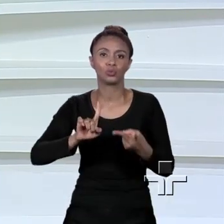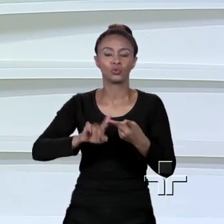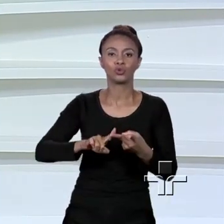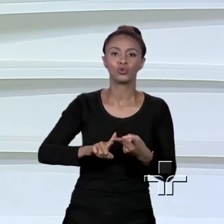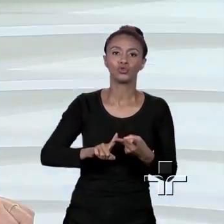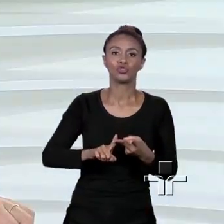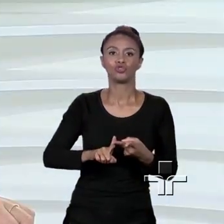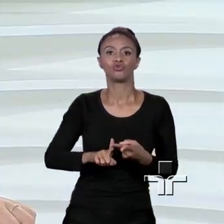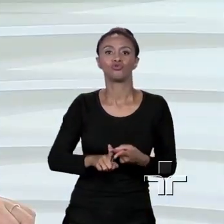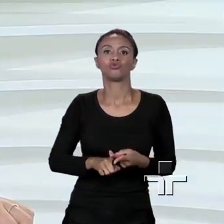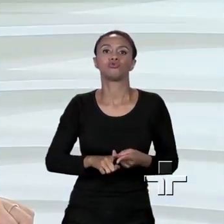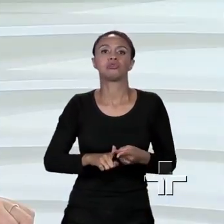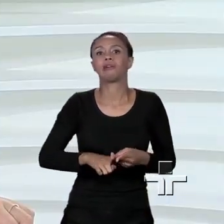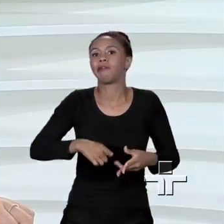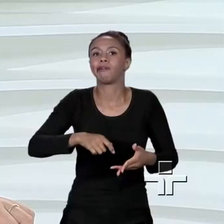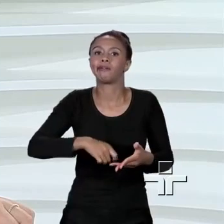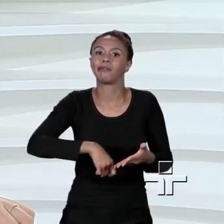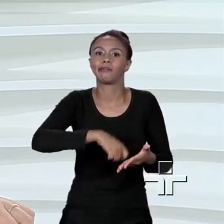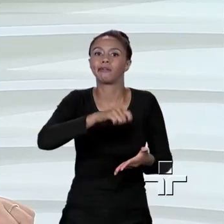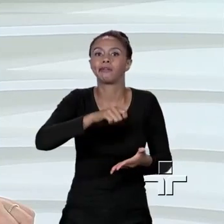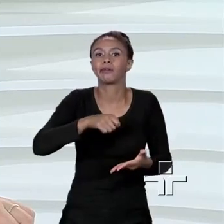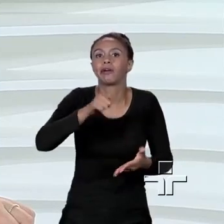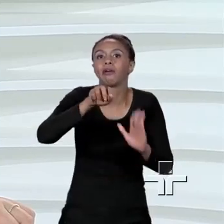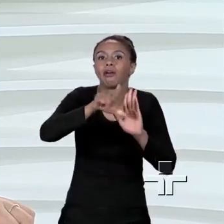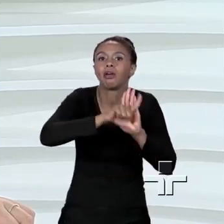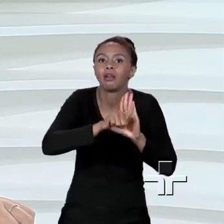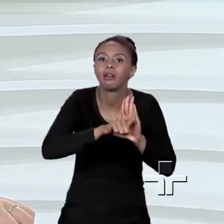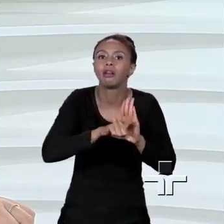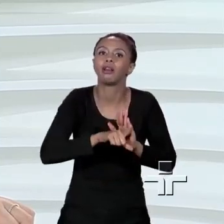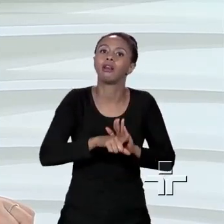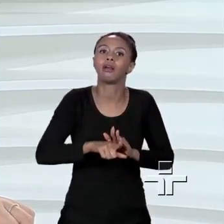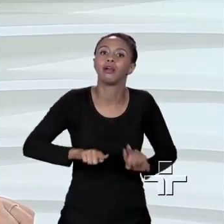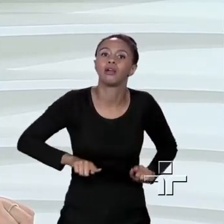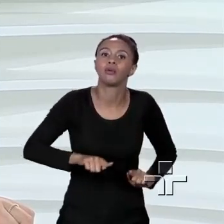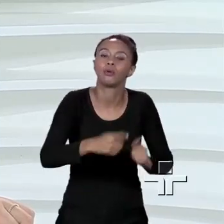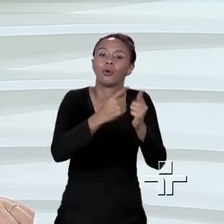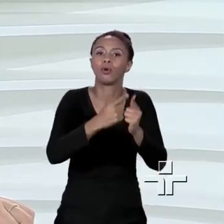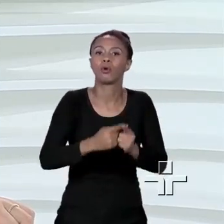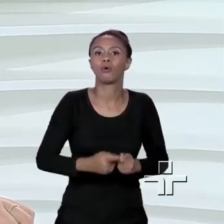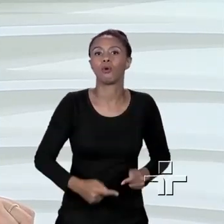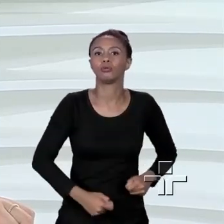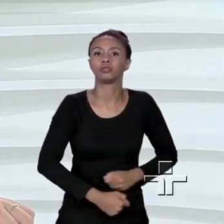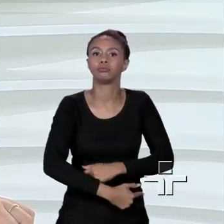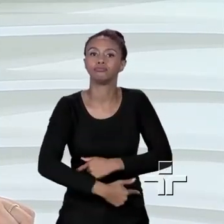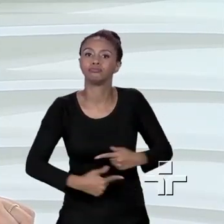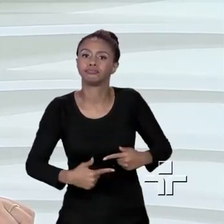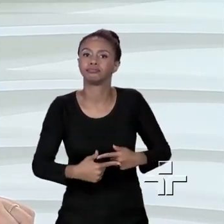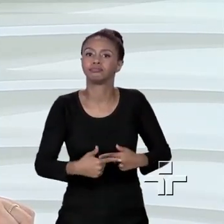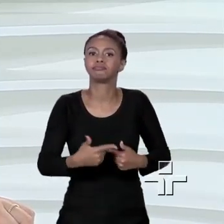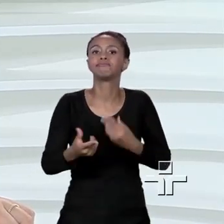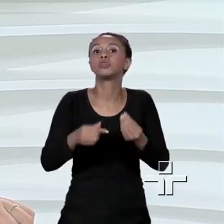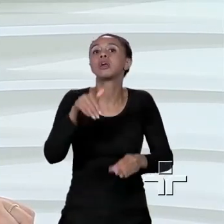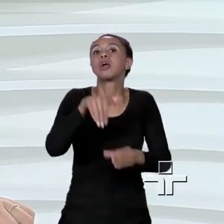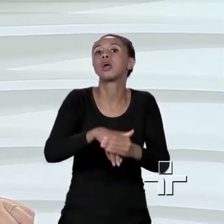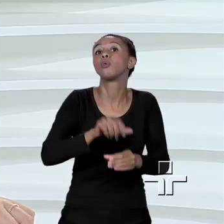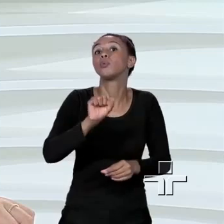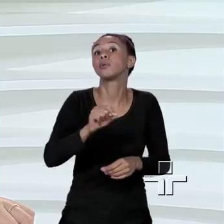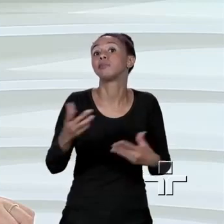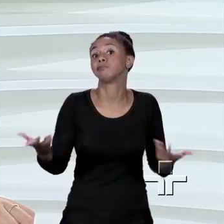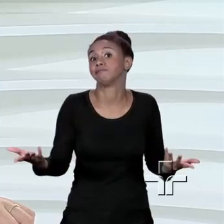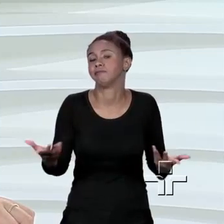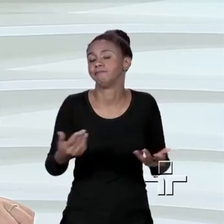Desarmamento? Então, Clarissa, eu tenho minha forma de pensar e eu nunca acredito